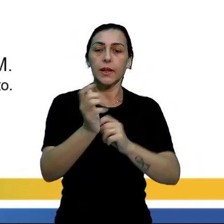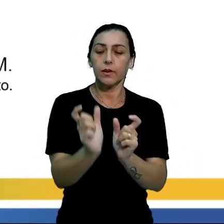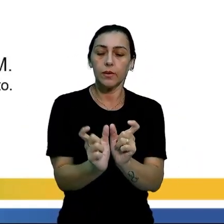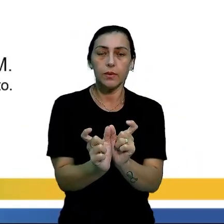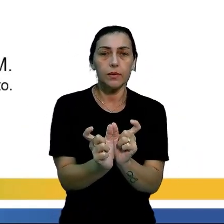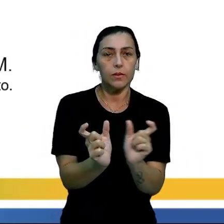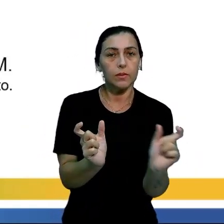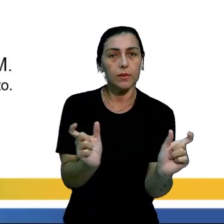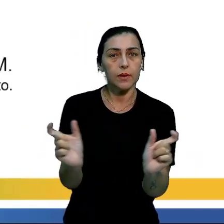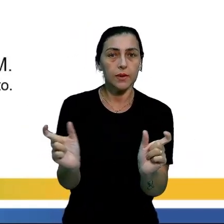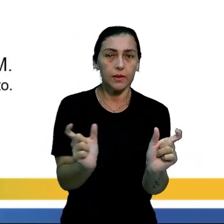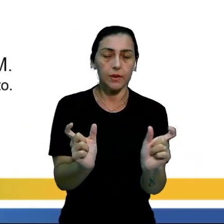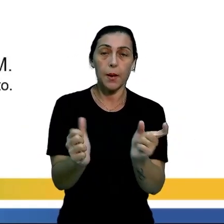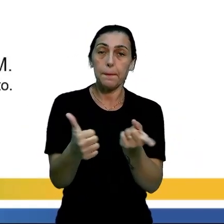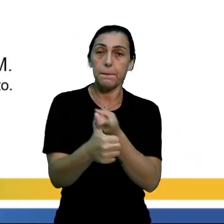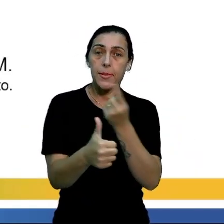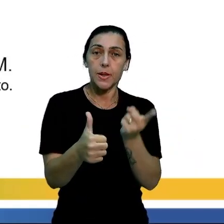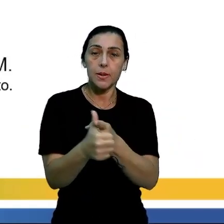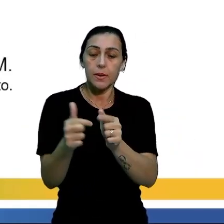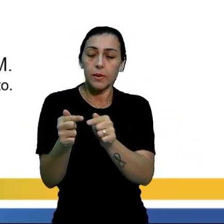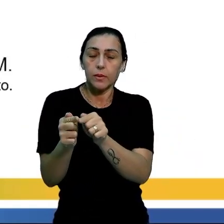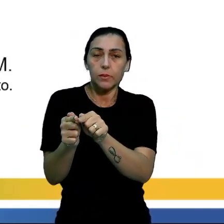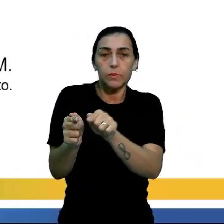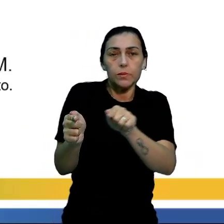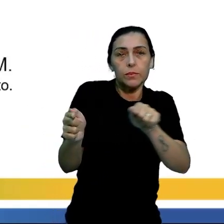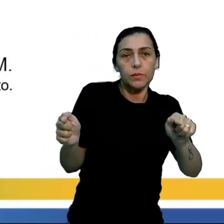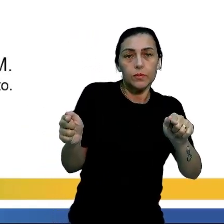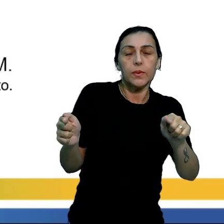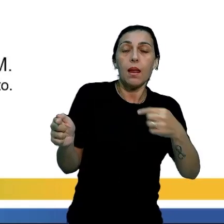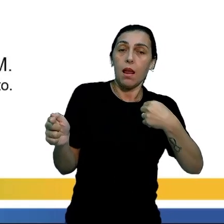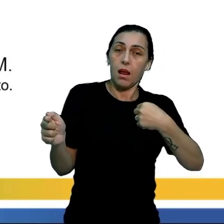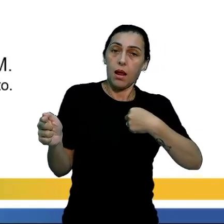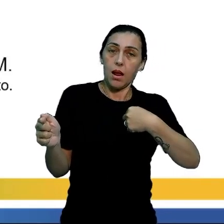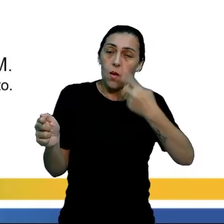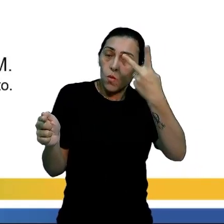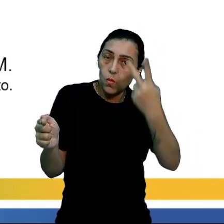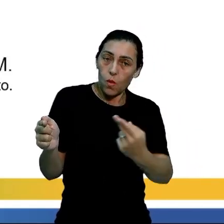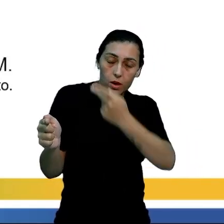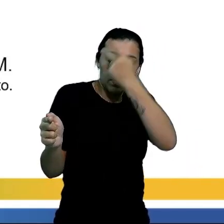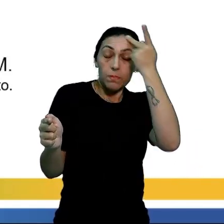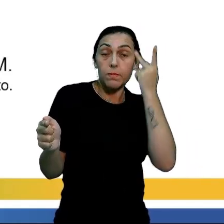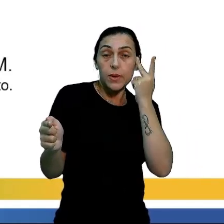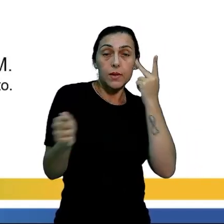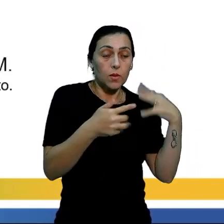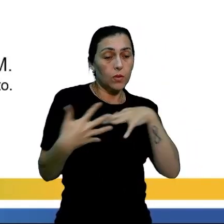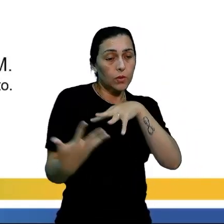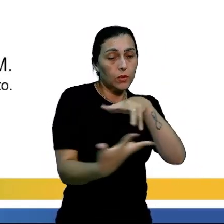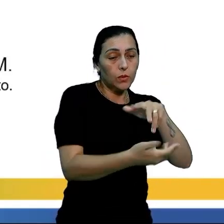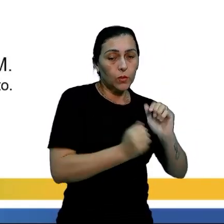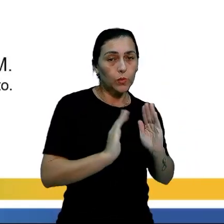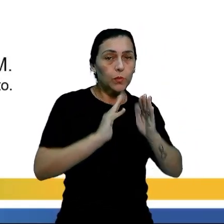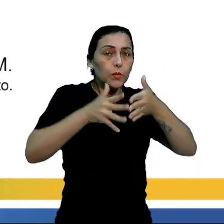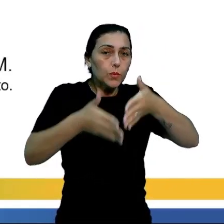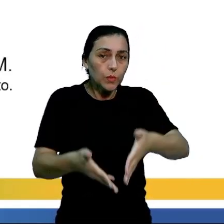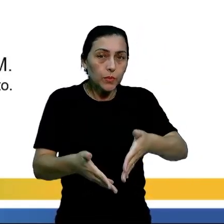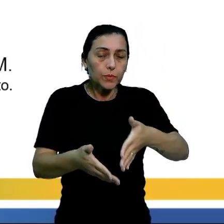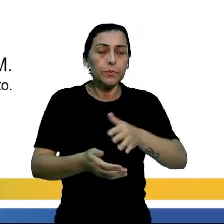pode observar aí, né? Na primeira linha e na primeira estrofe, eu sou como as pessoas que à minha terra vieram, tá?